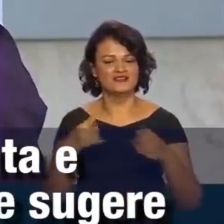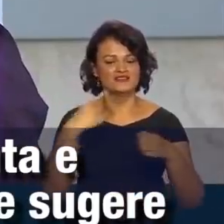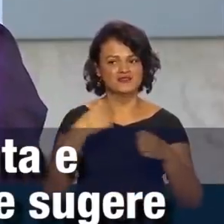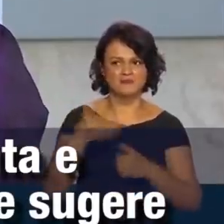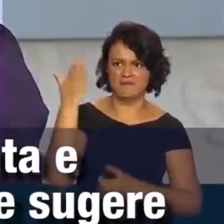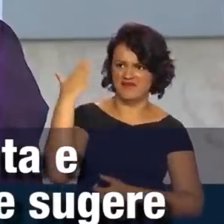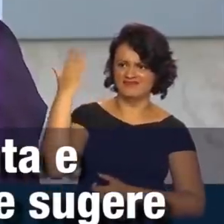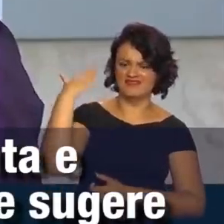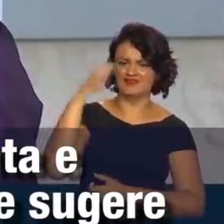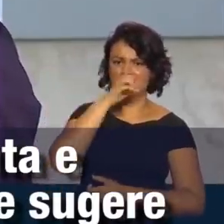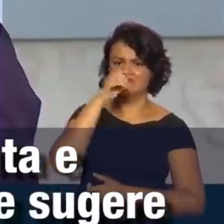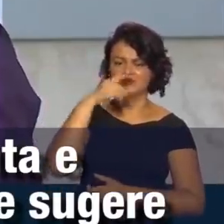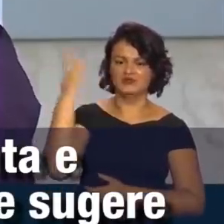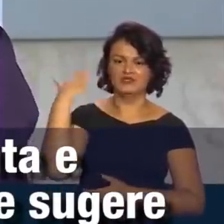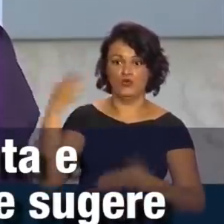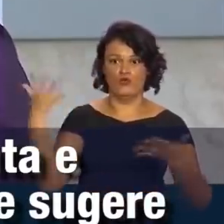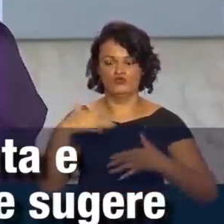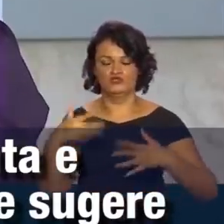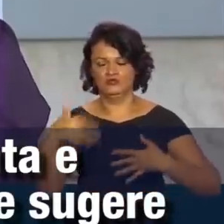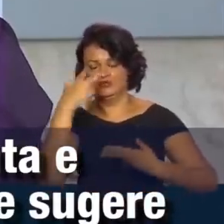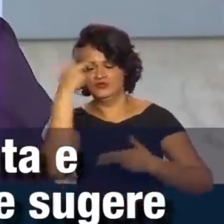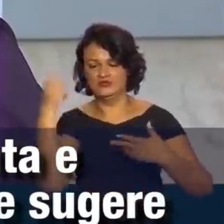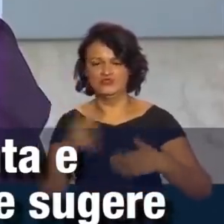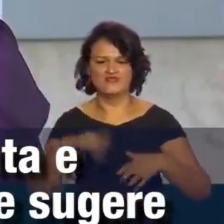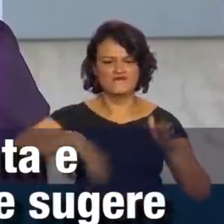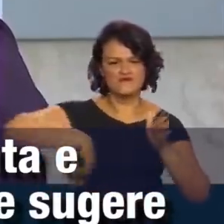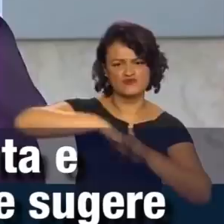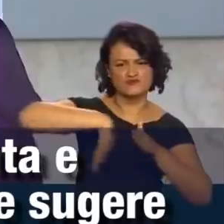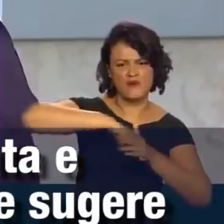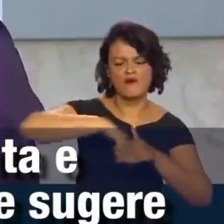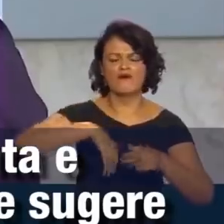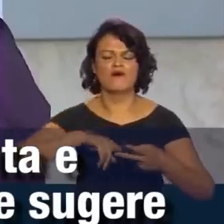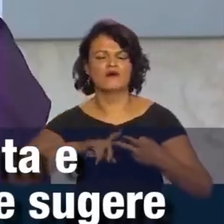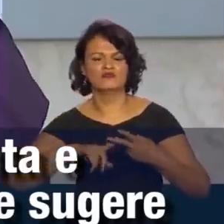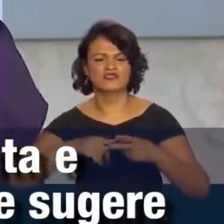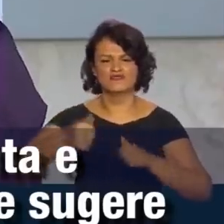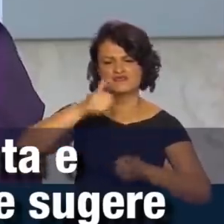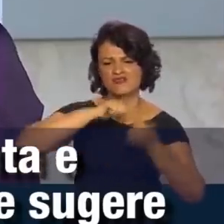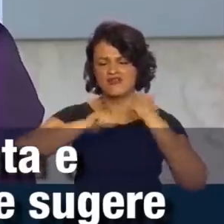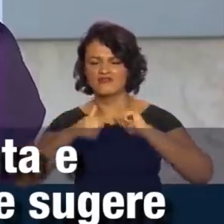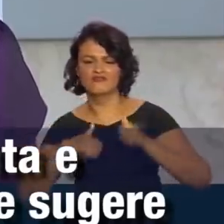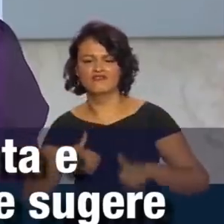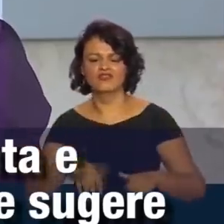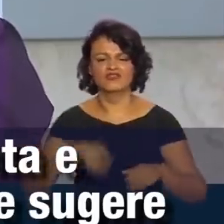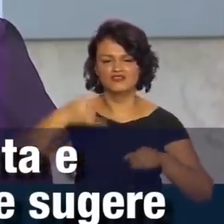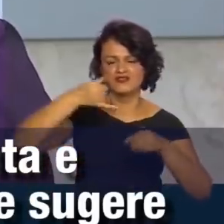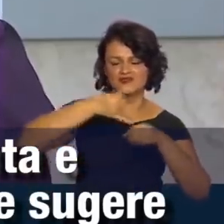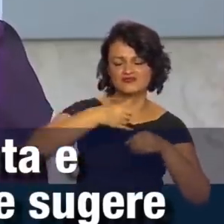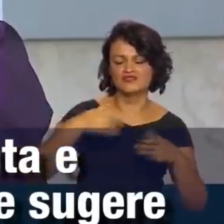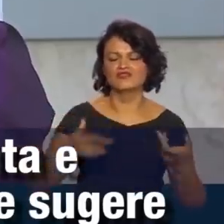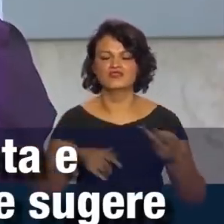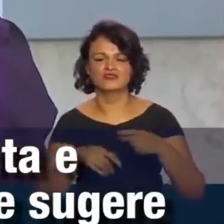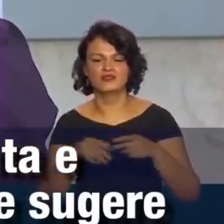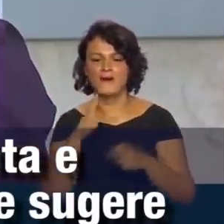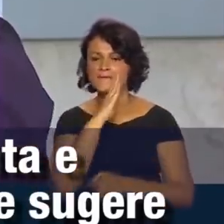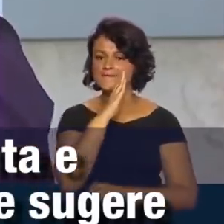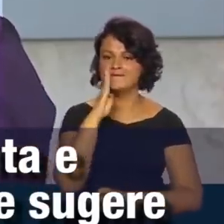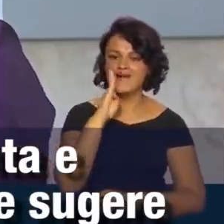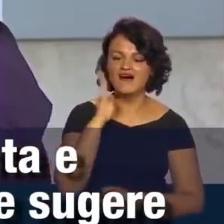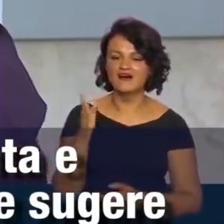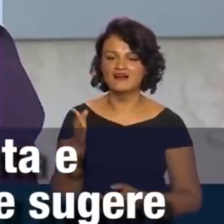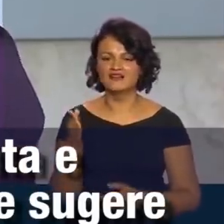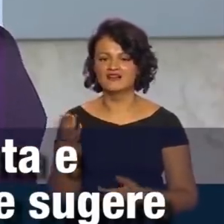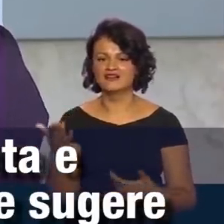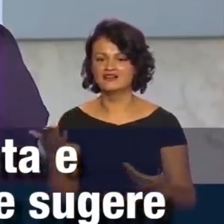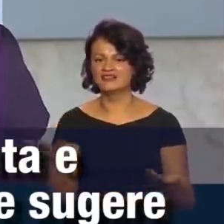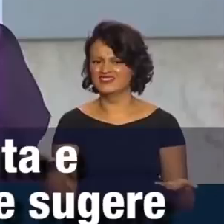semana anteriores, foi muito mais agitado, teve futebol, teve cerveja em posto de gasolina, em bar. A gente não